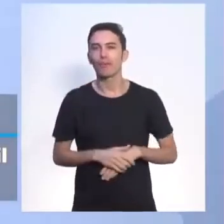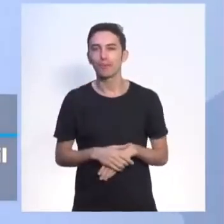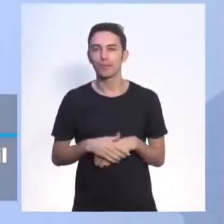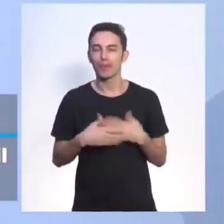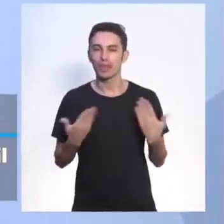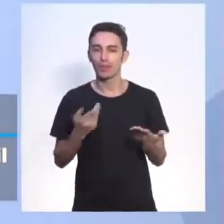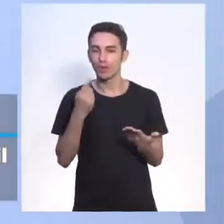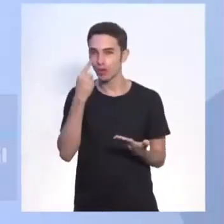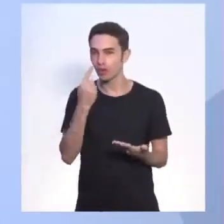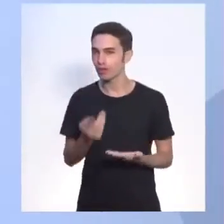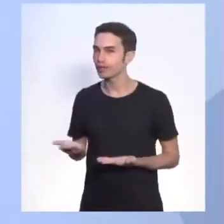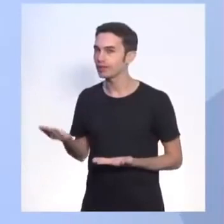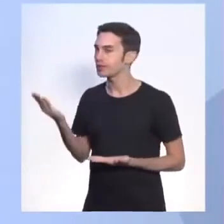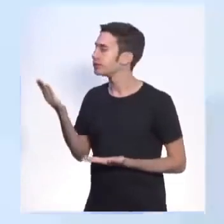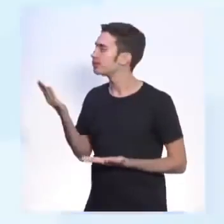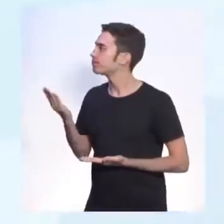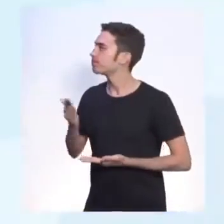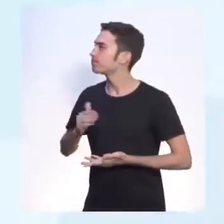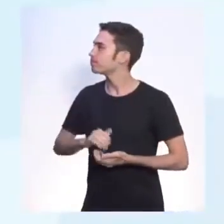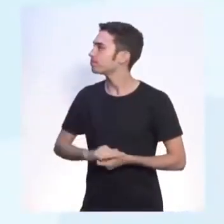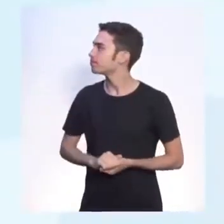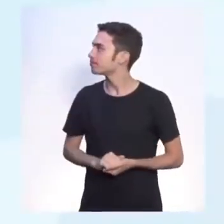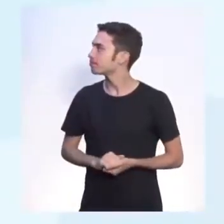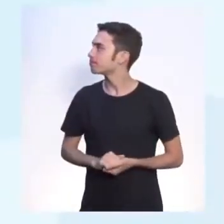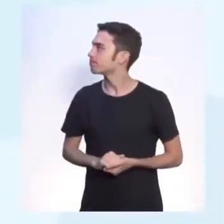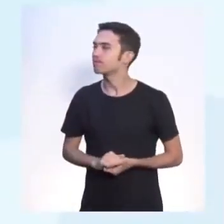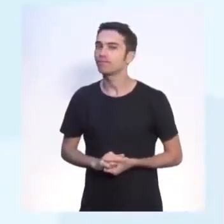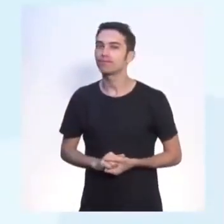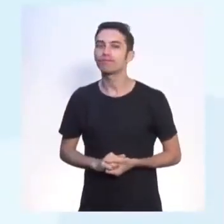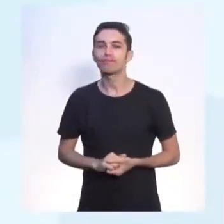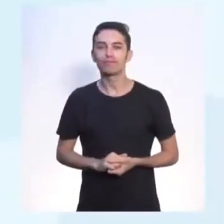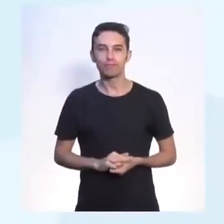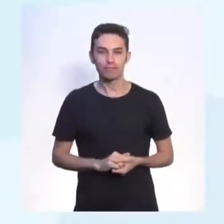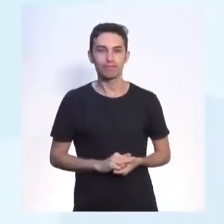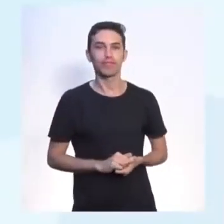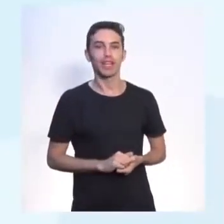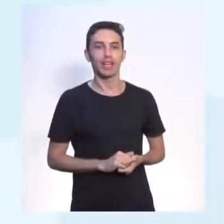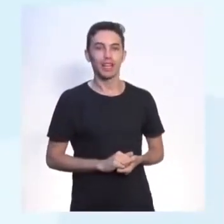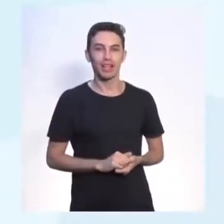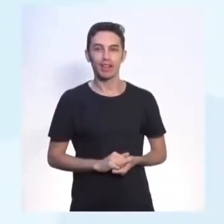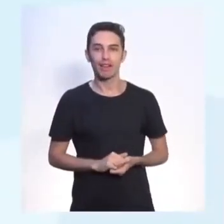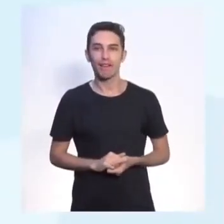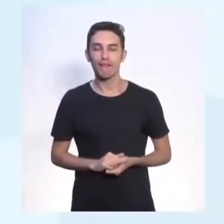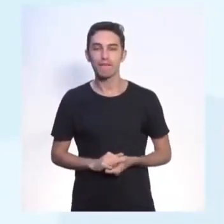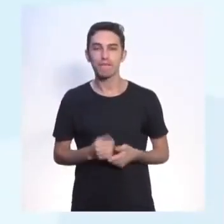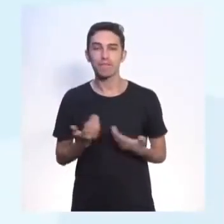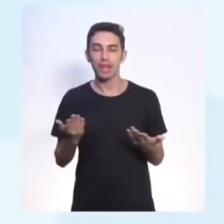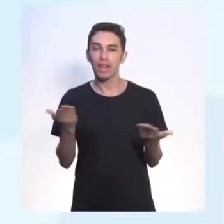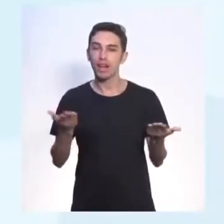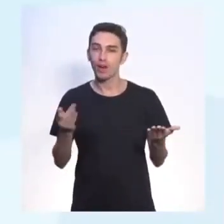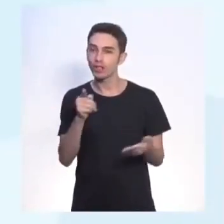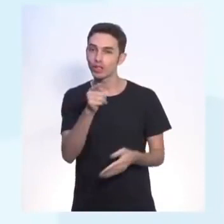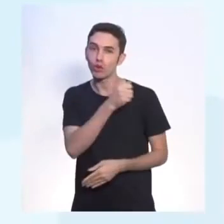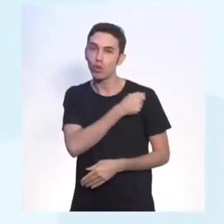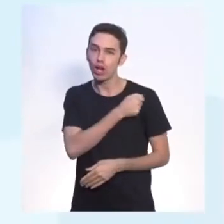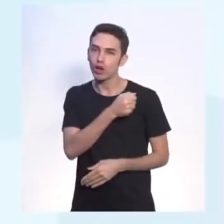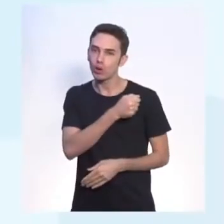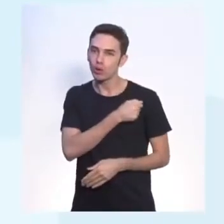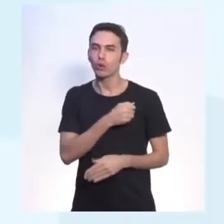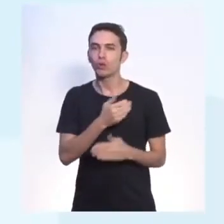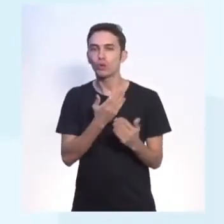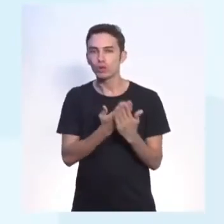aqui colocar a questão disparadora, que é aquela questão em que o estudante ele